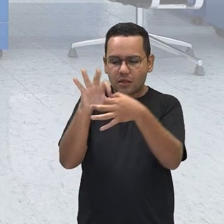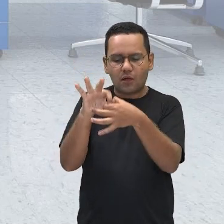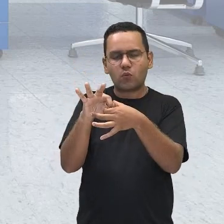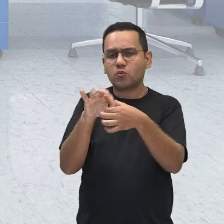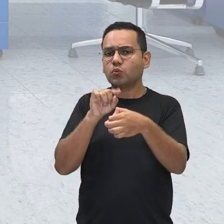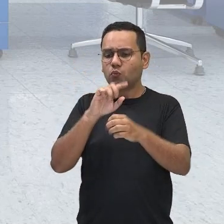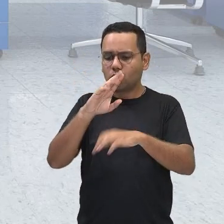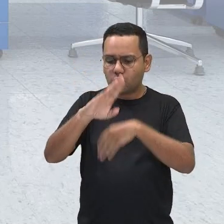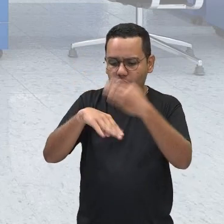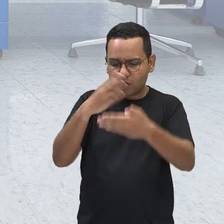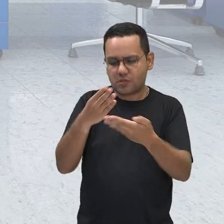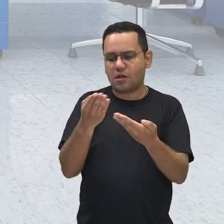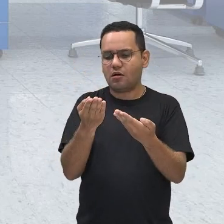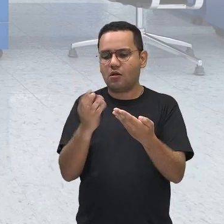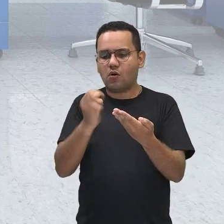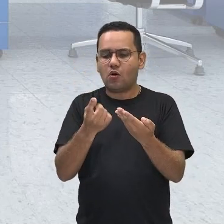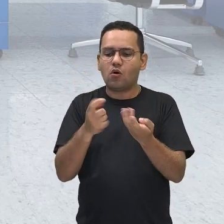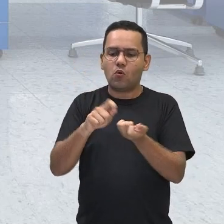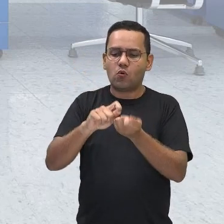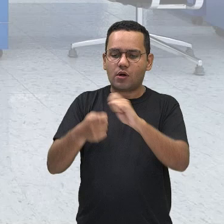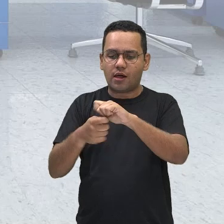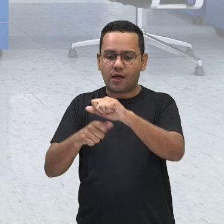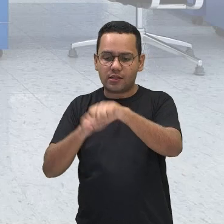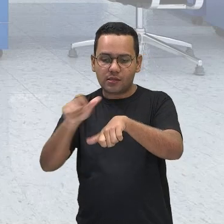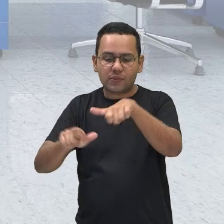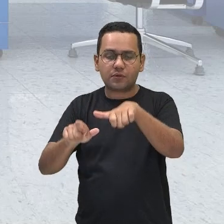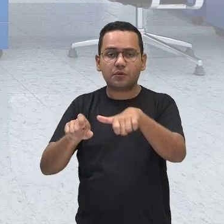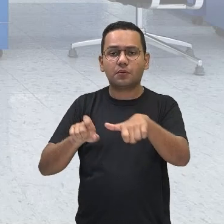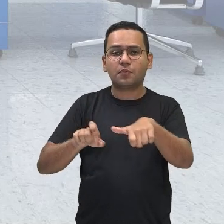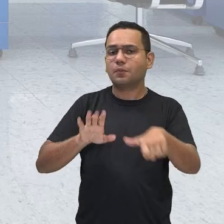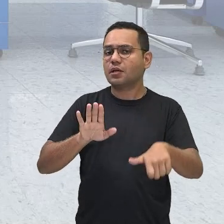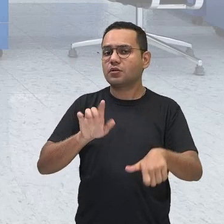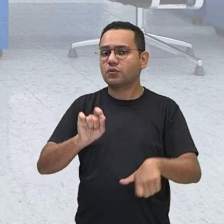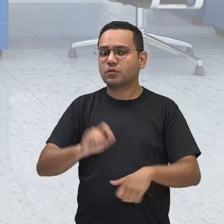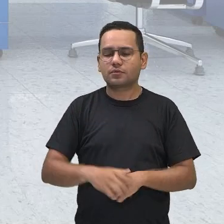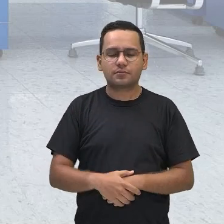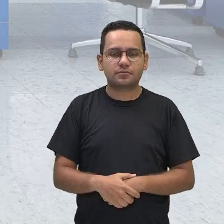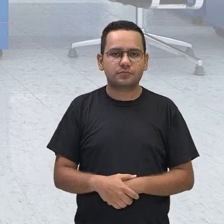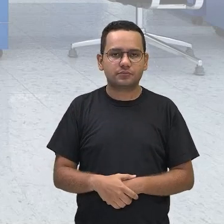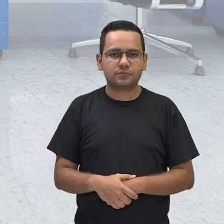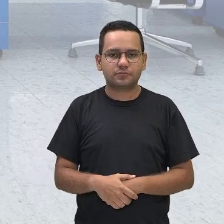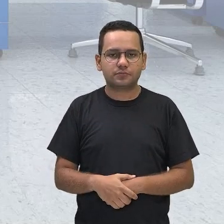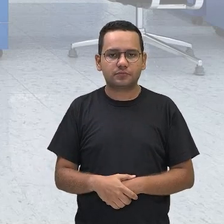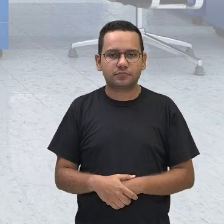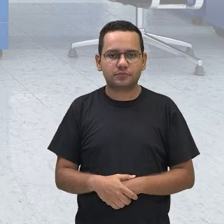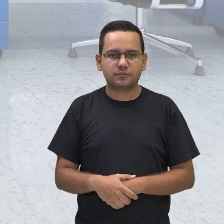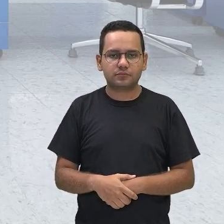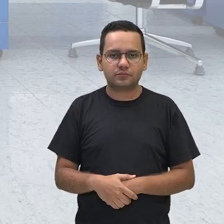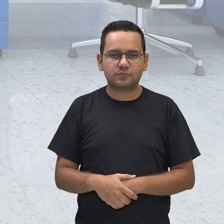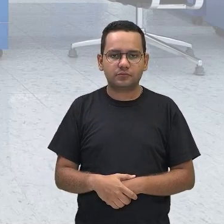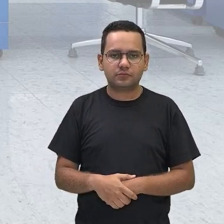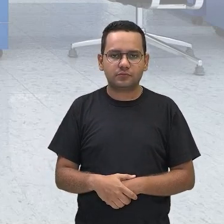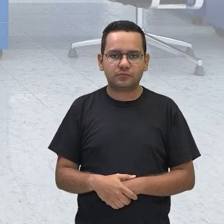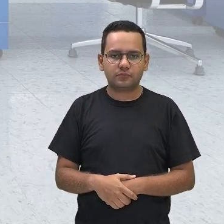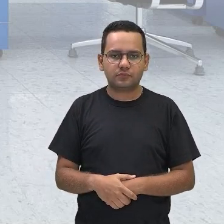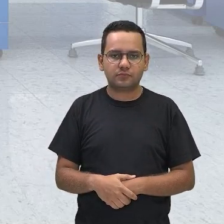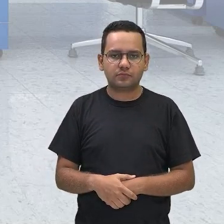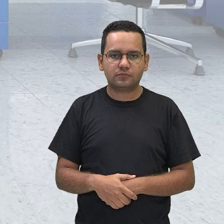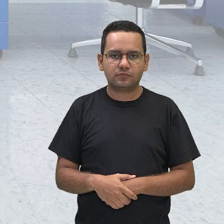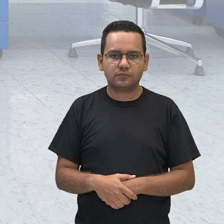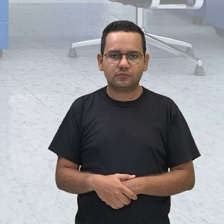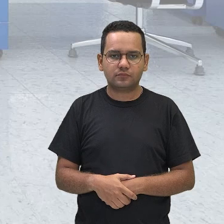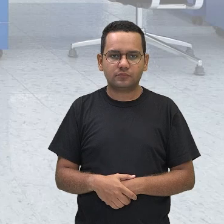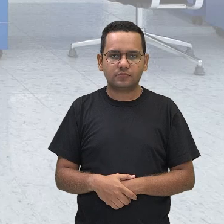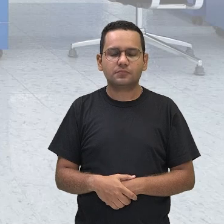e de transformação, mas também pelo o conjunto que ela propicia